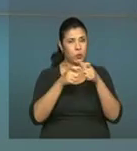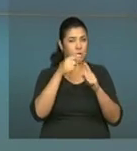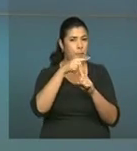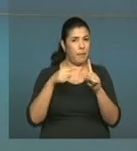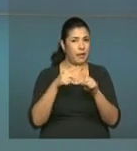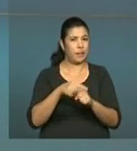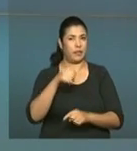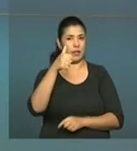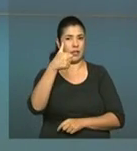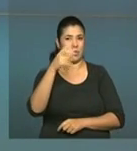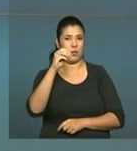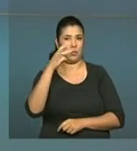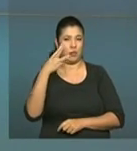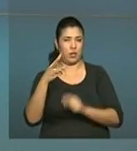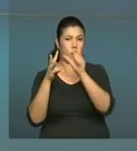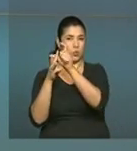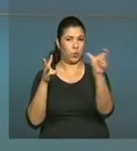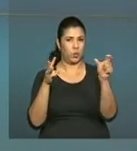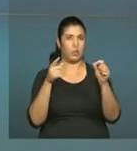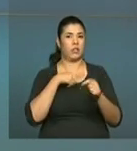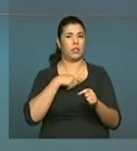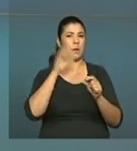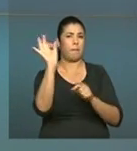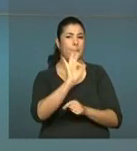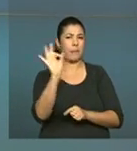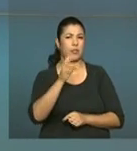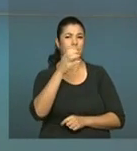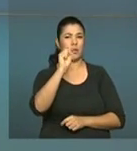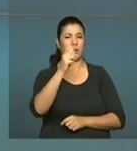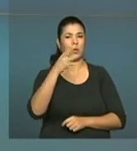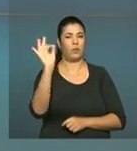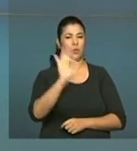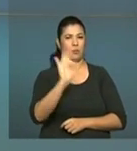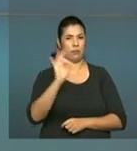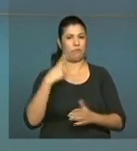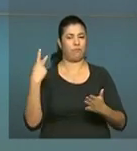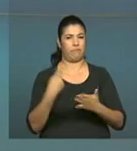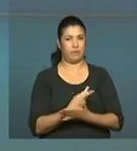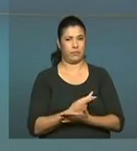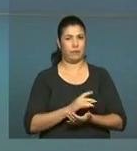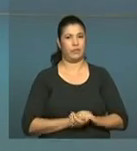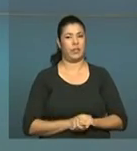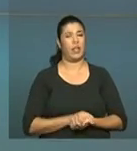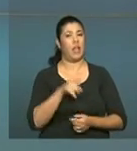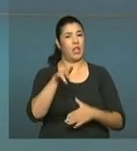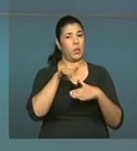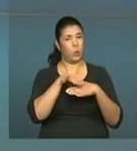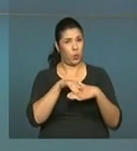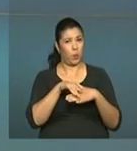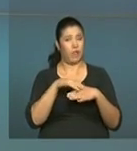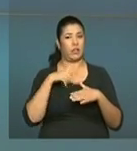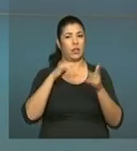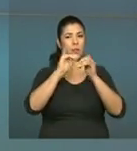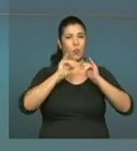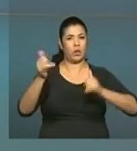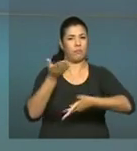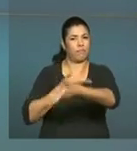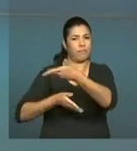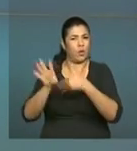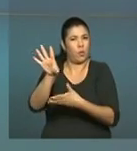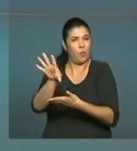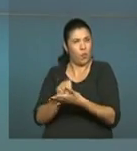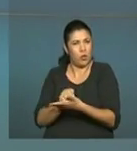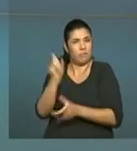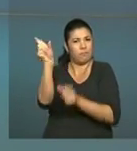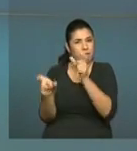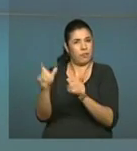desde 2003. O índice de cura é de 84% dos casos. A hanseníase é transmitida de pessoa para